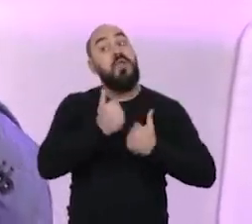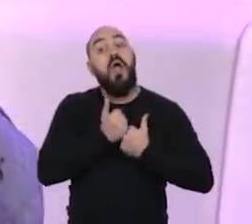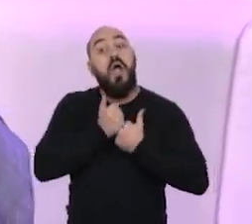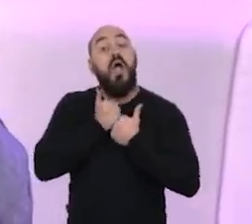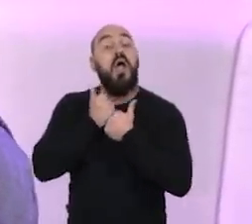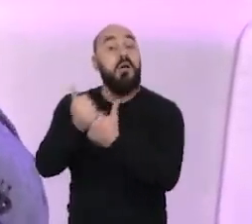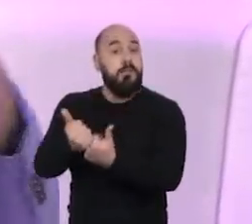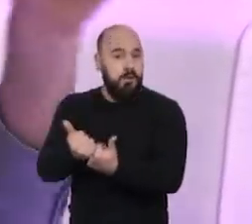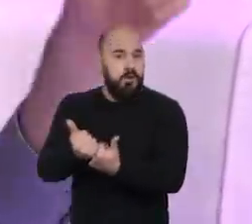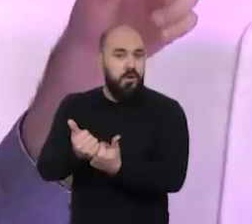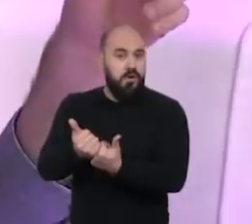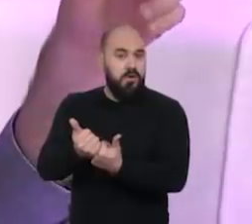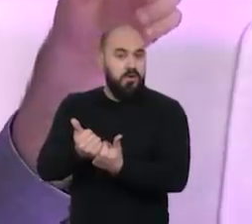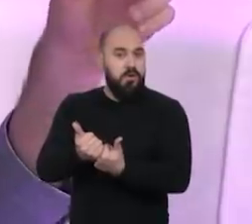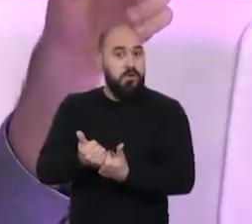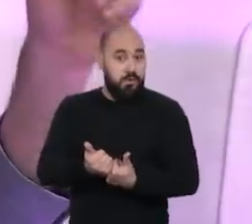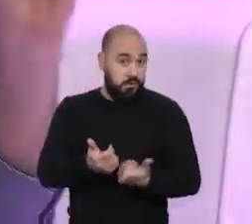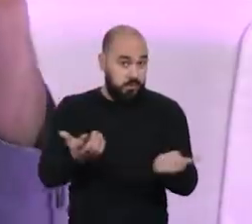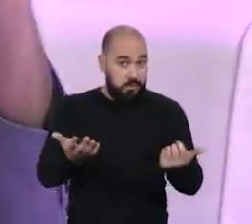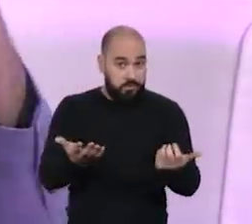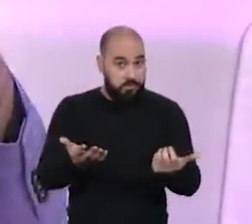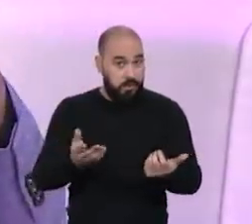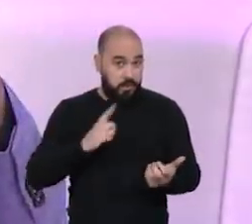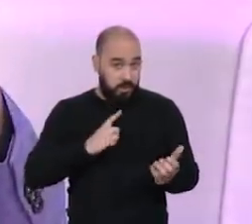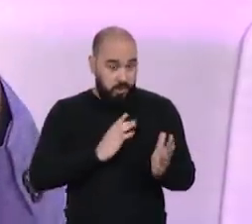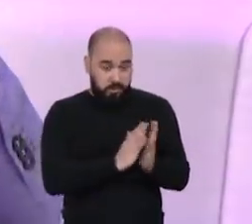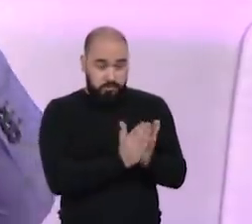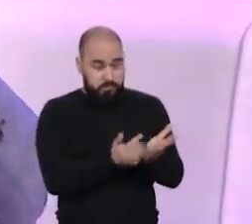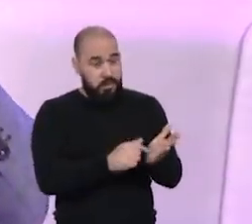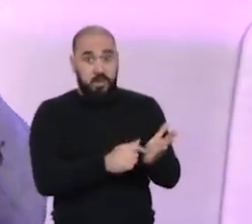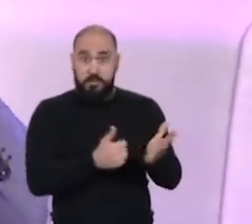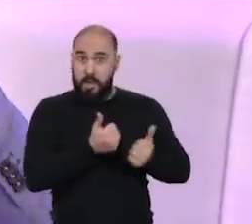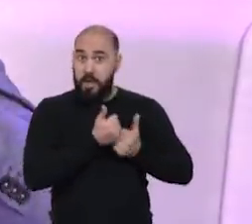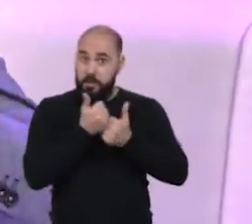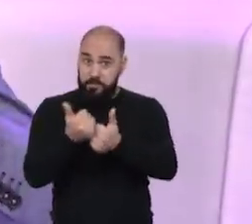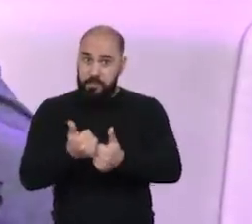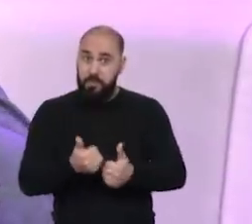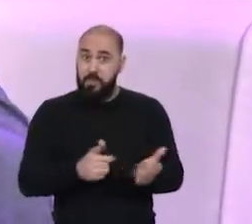palavra nunca foi tão forte e é bíblica, tá? Aplicada na psicologia,